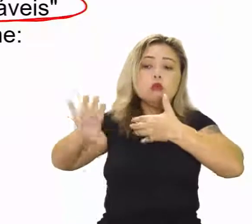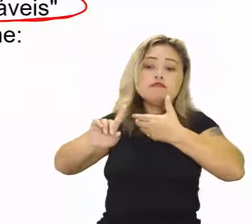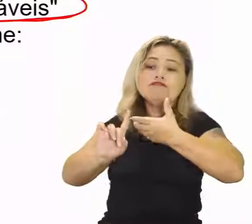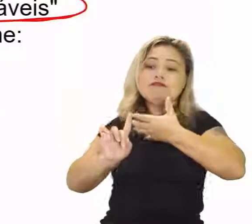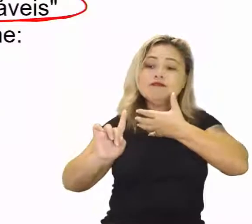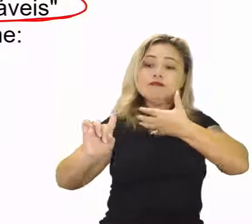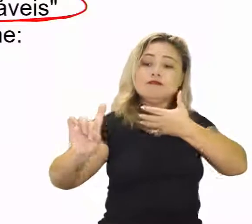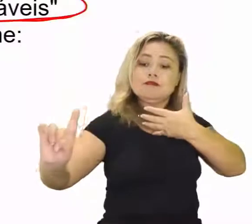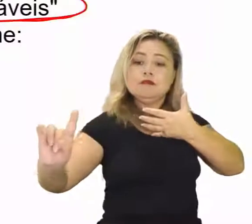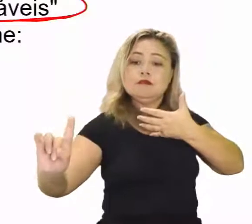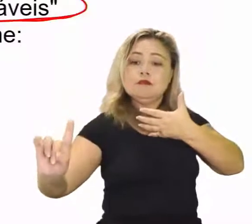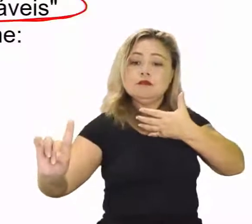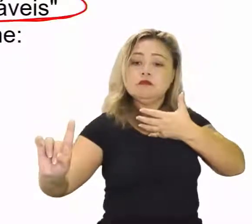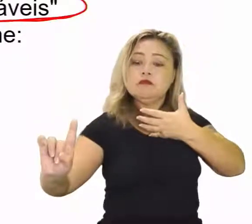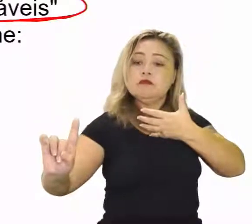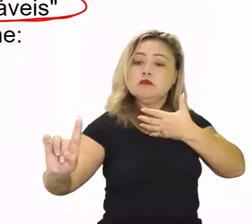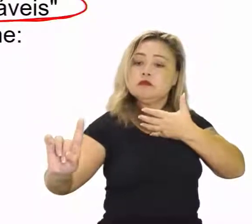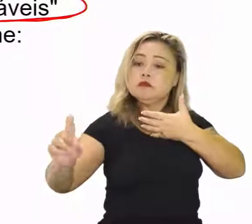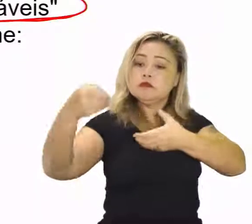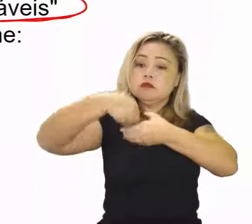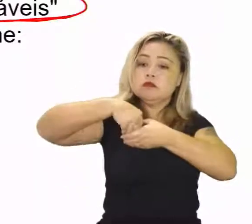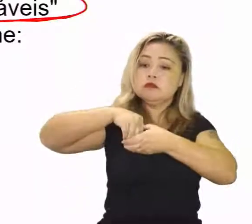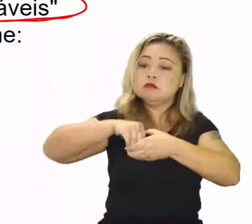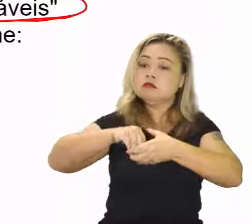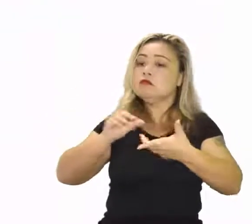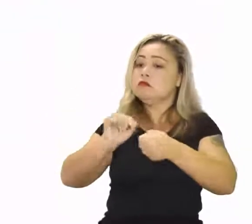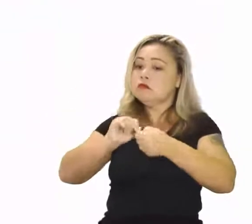regime. Era lá.